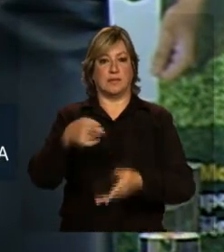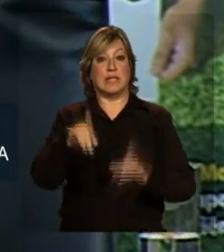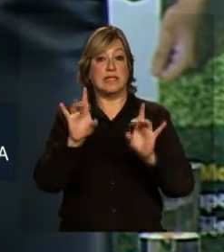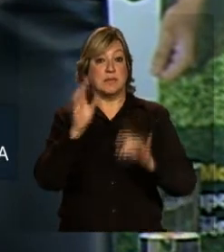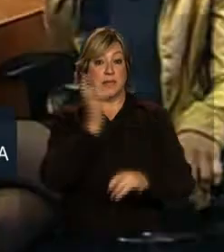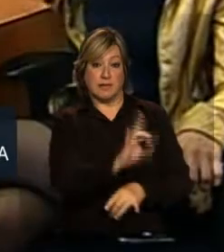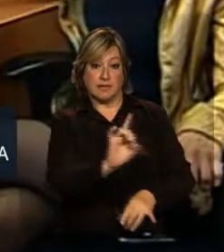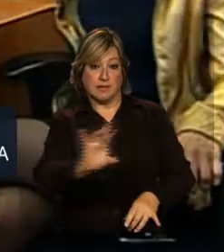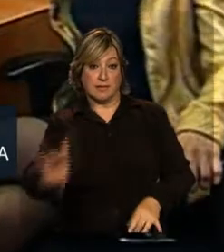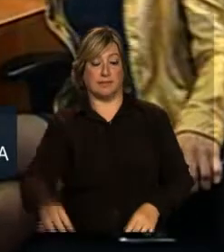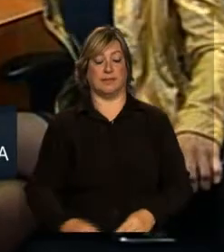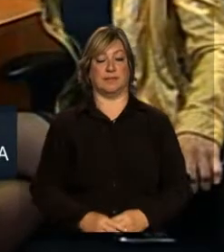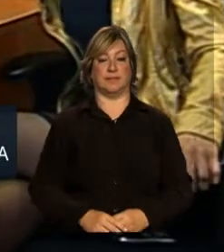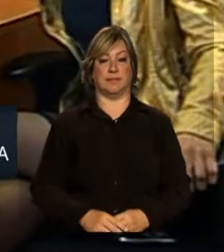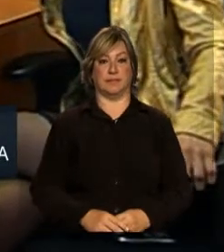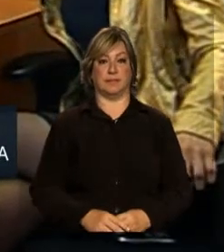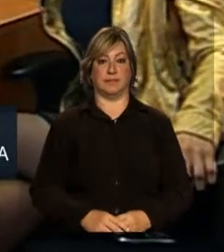especificidade.